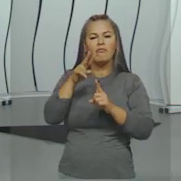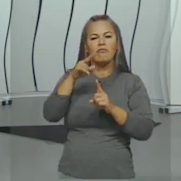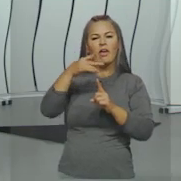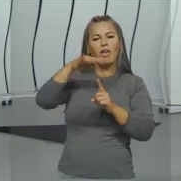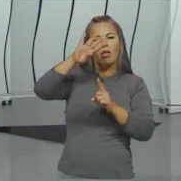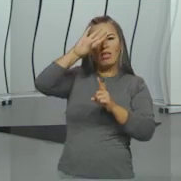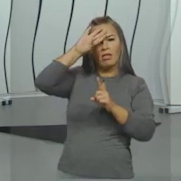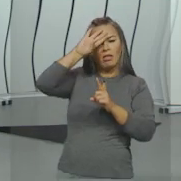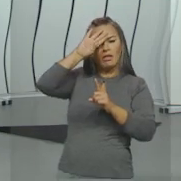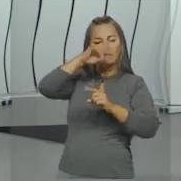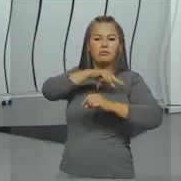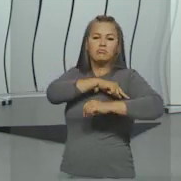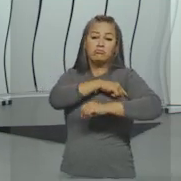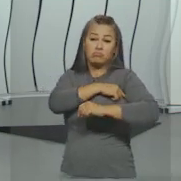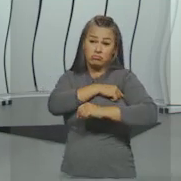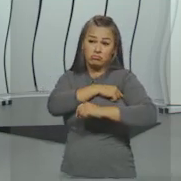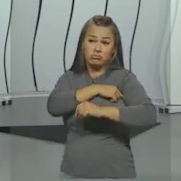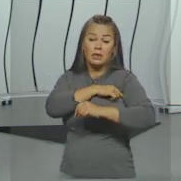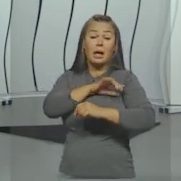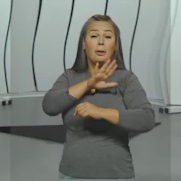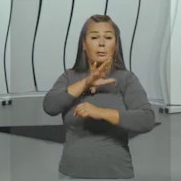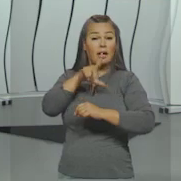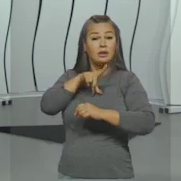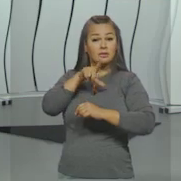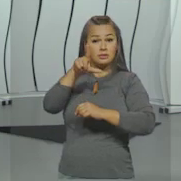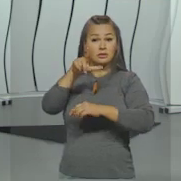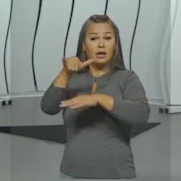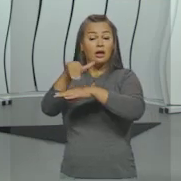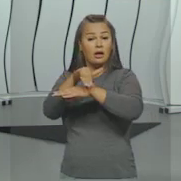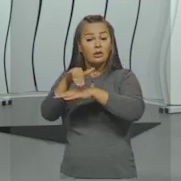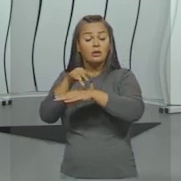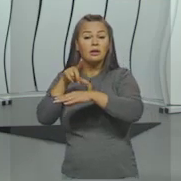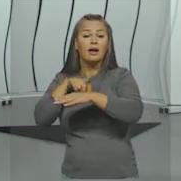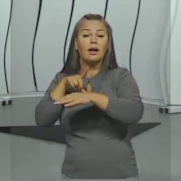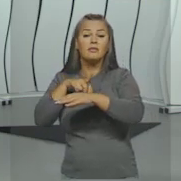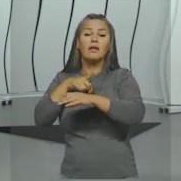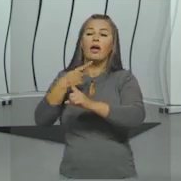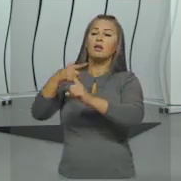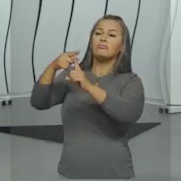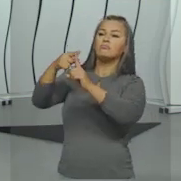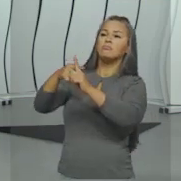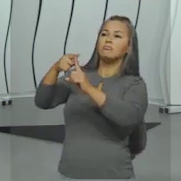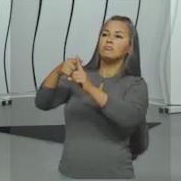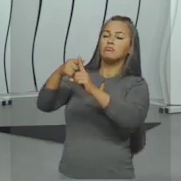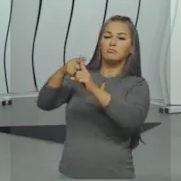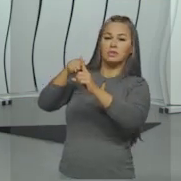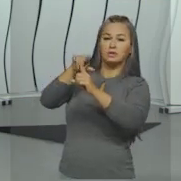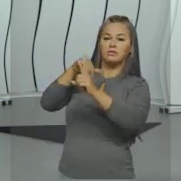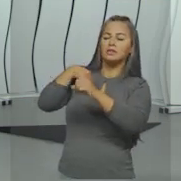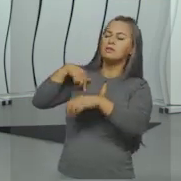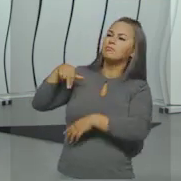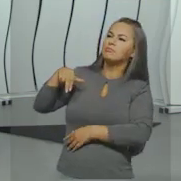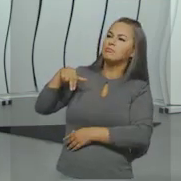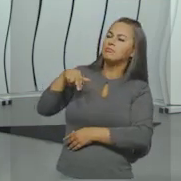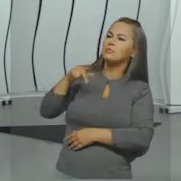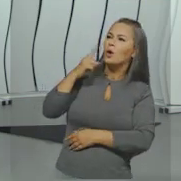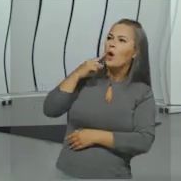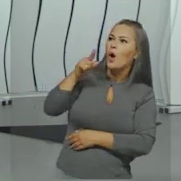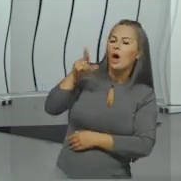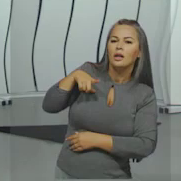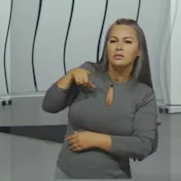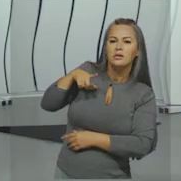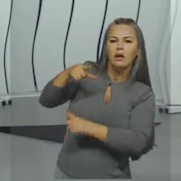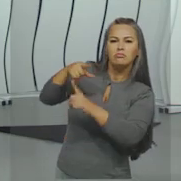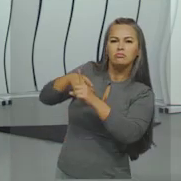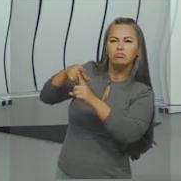nas capitais, você tem algumas esquinas termômetros digitais muito grandes, mostrando a temperatura daquele dia ali, naquele momento, olha, 30 graus agora